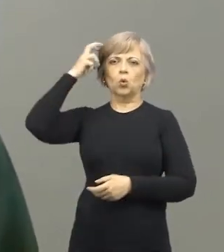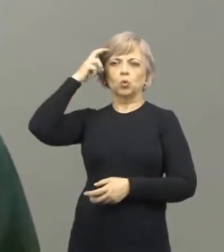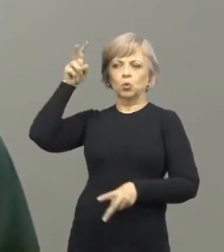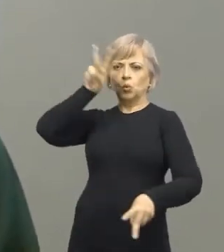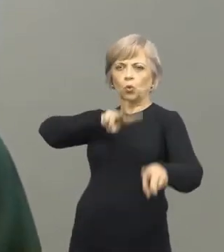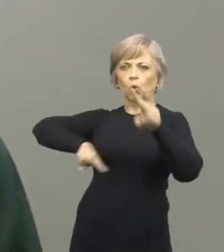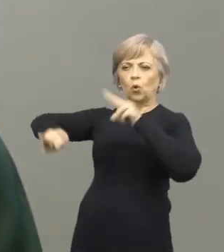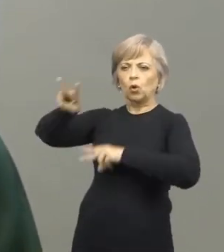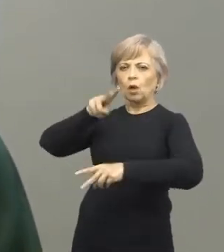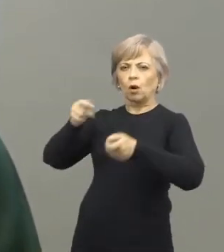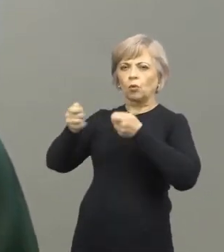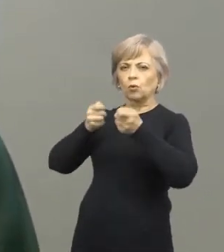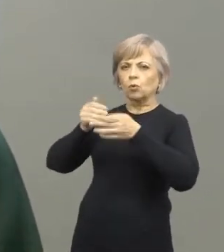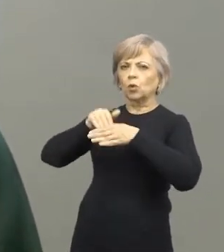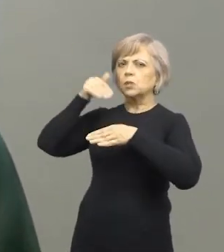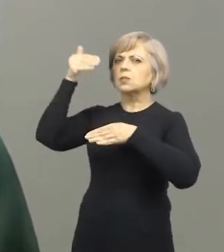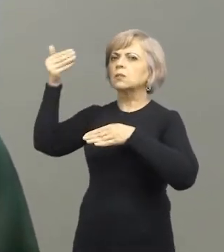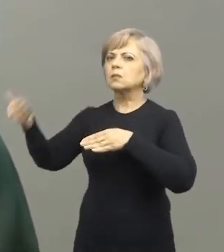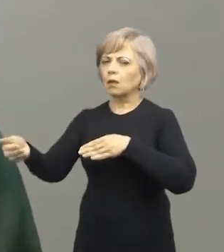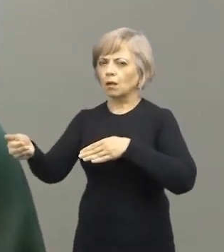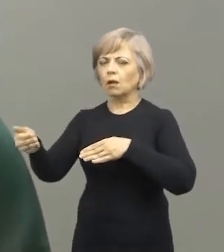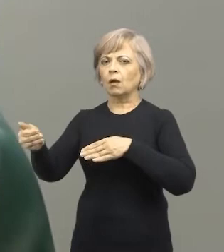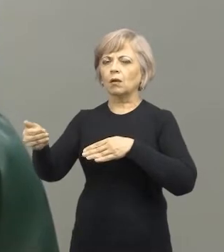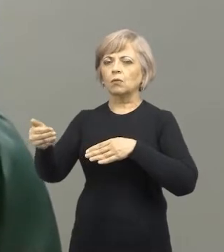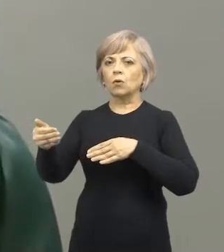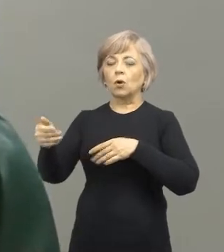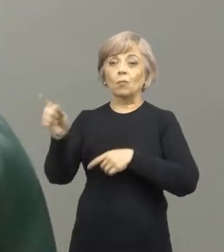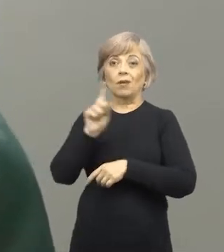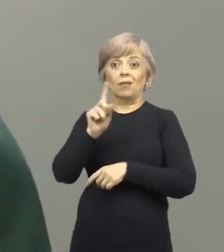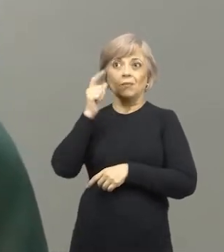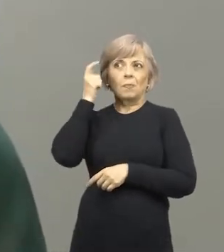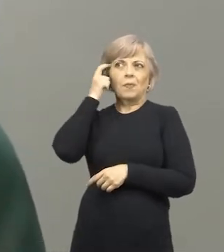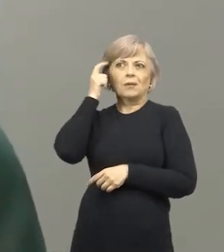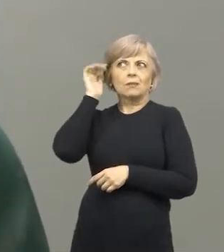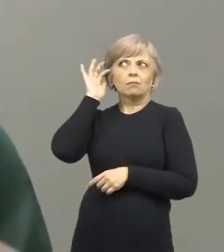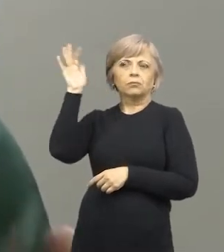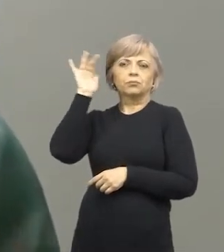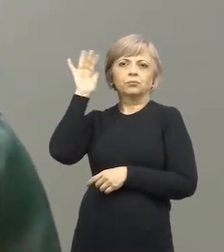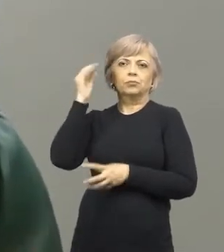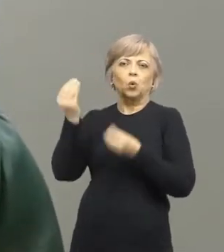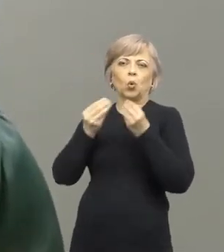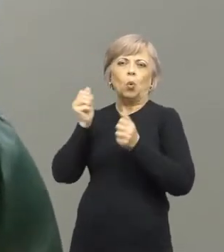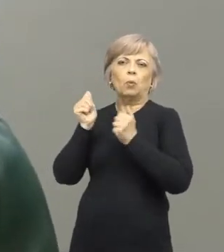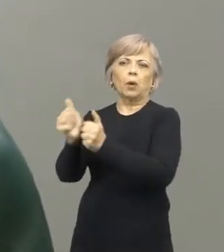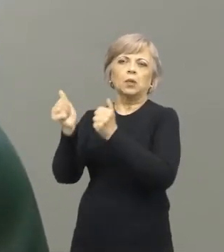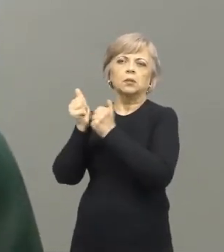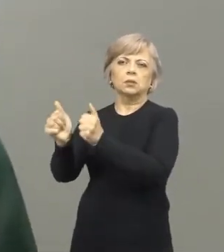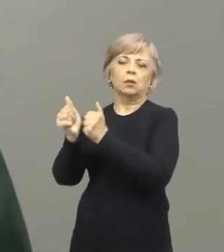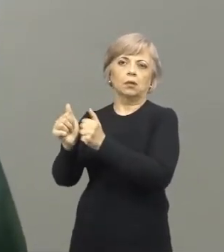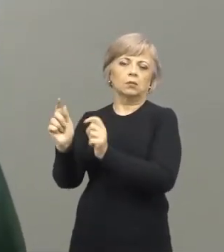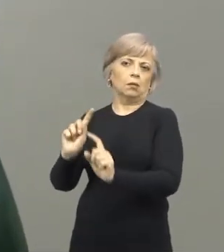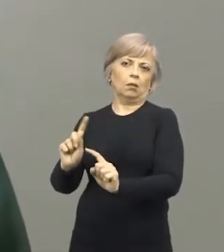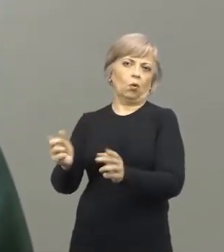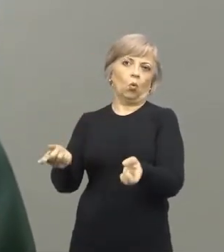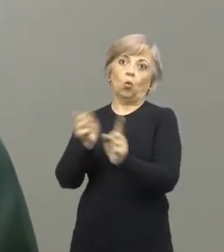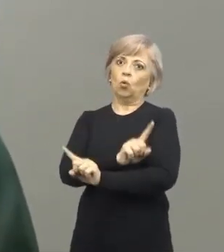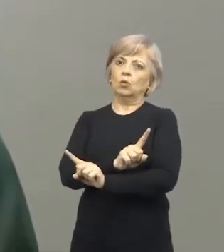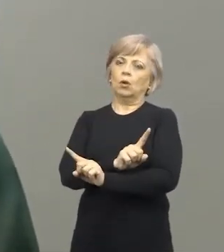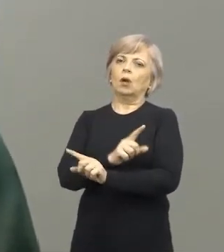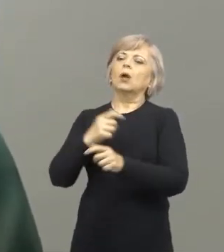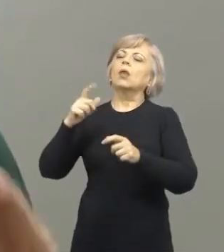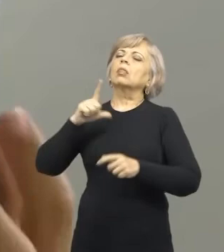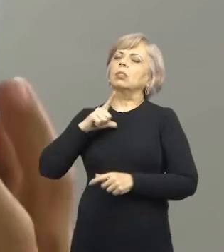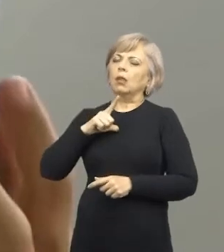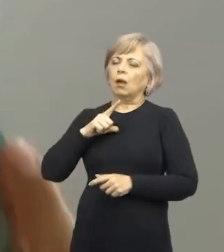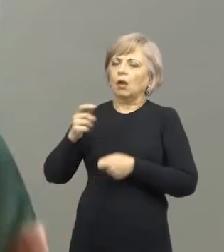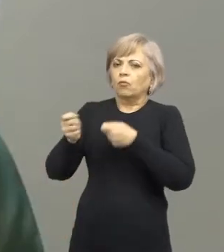olhar do controle externo para não imaginar que existe alguma forma de perseguição à polícia, ao contrário, existe